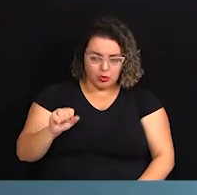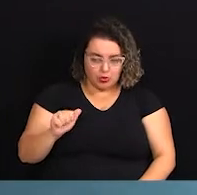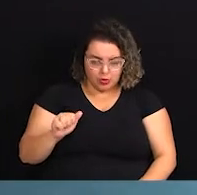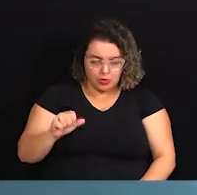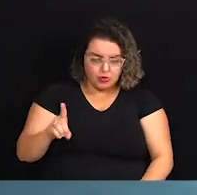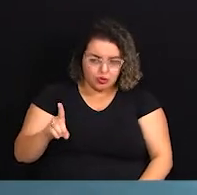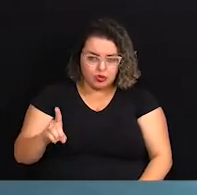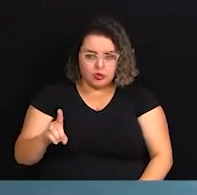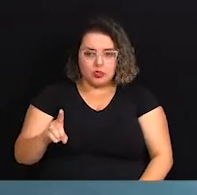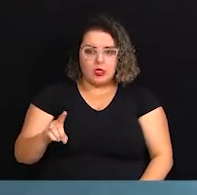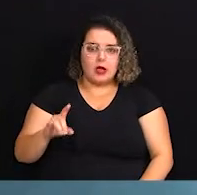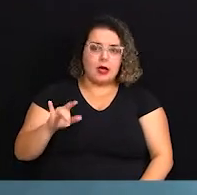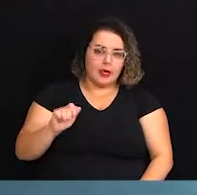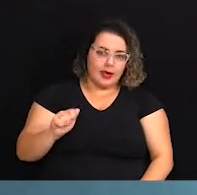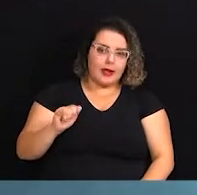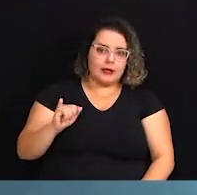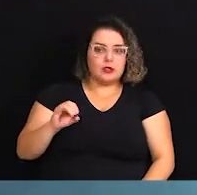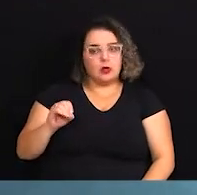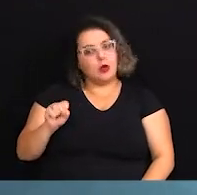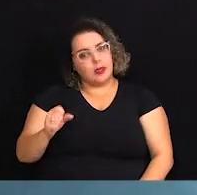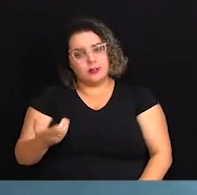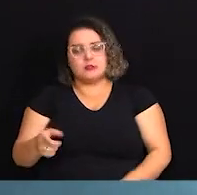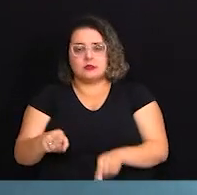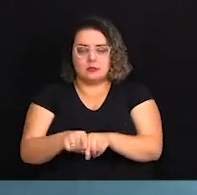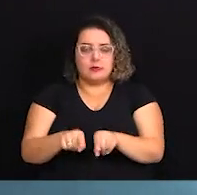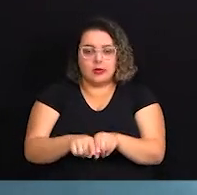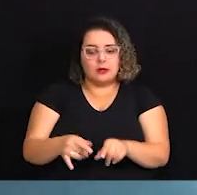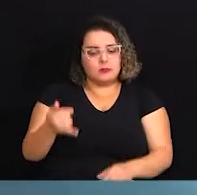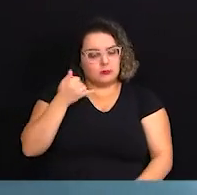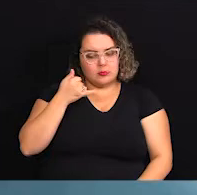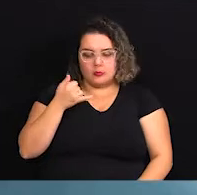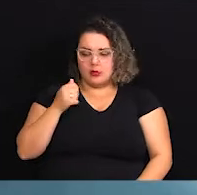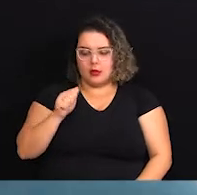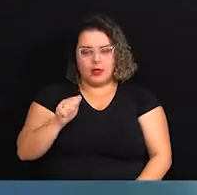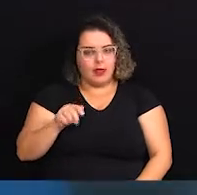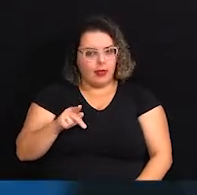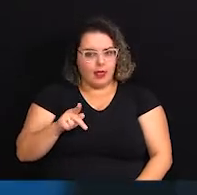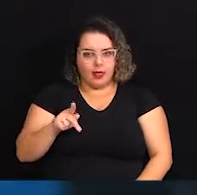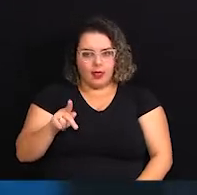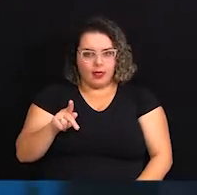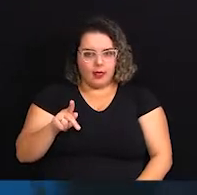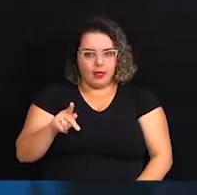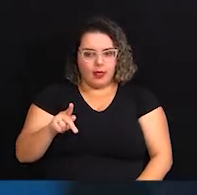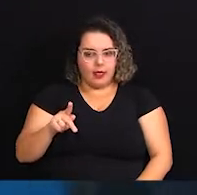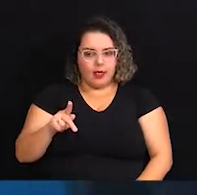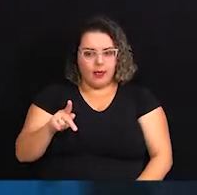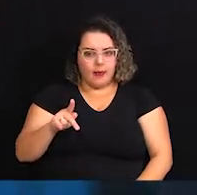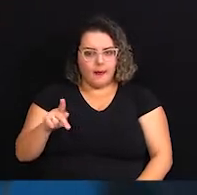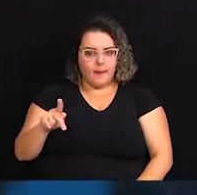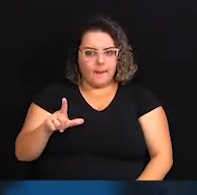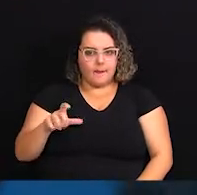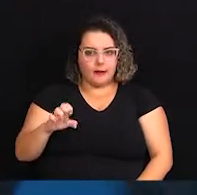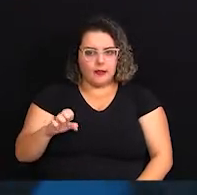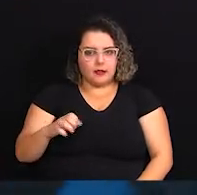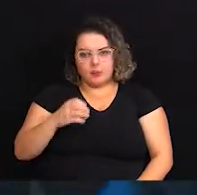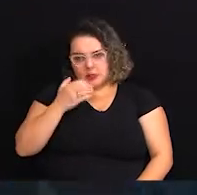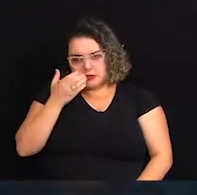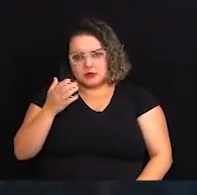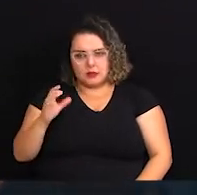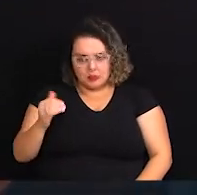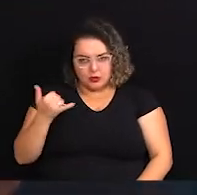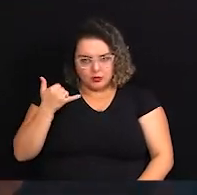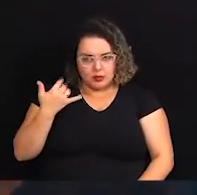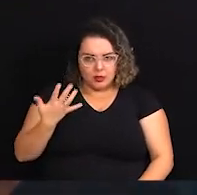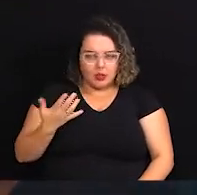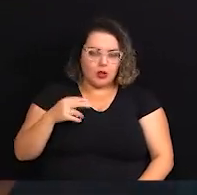tem telefones com Android, quem tem os telefones da Apple, podem baixar gratuitamente alguns aplicativos